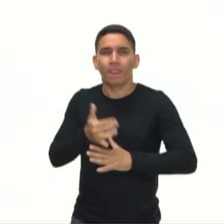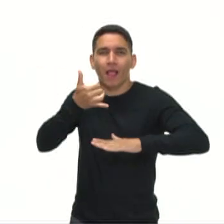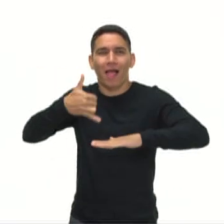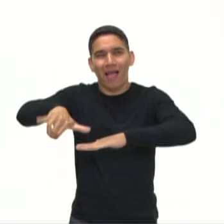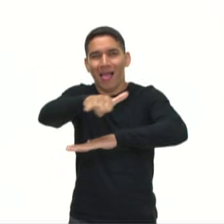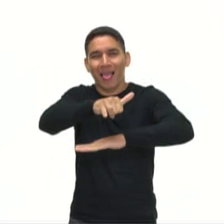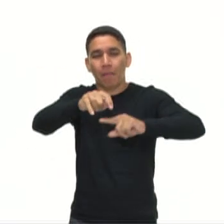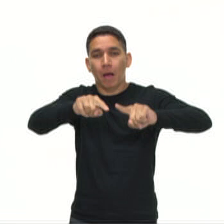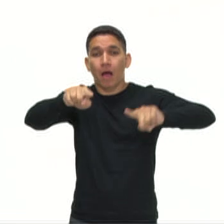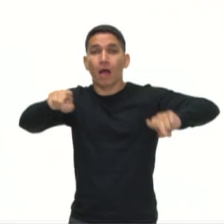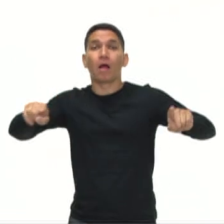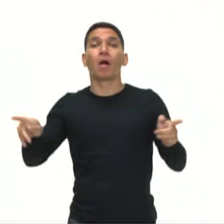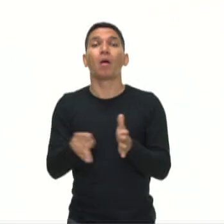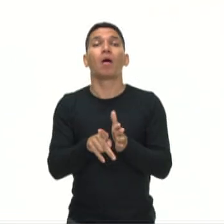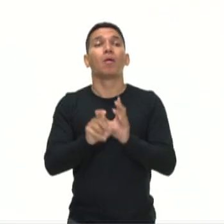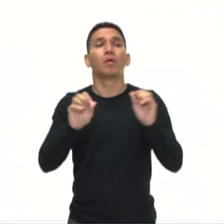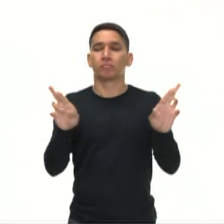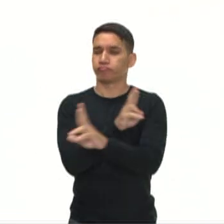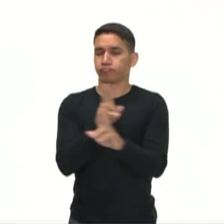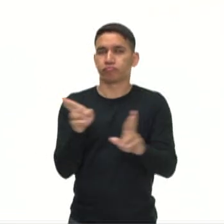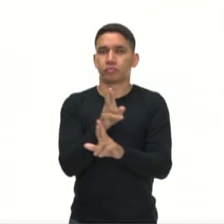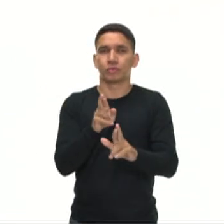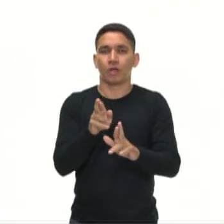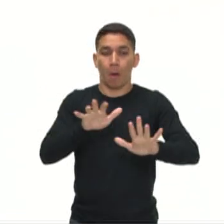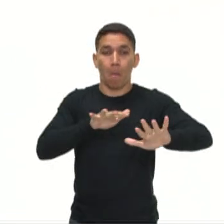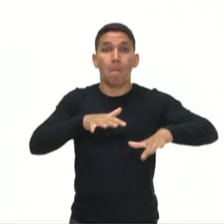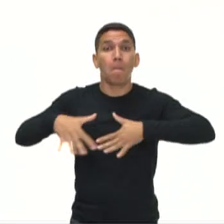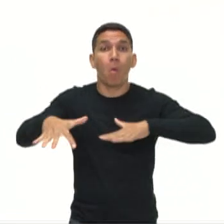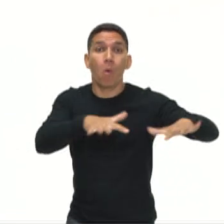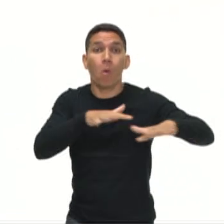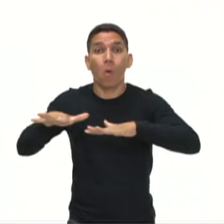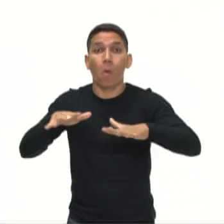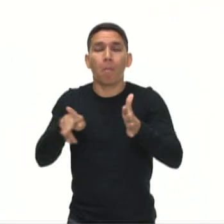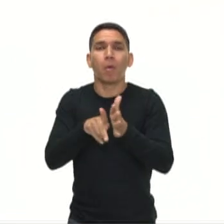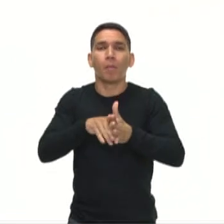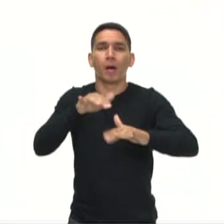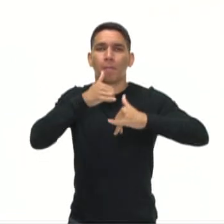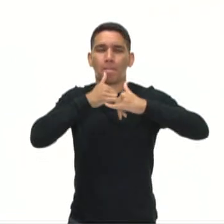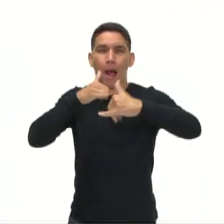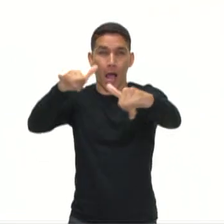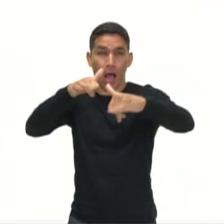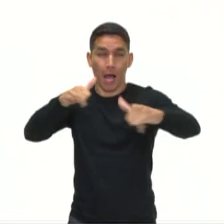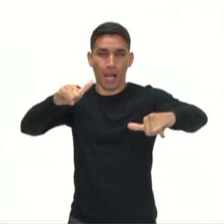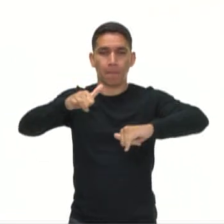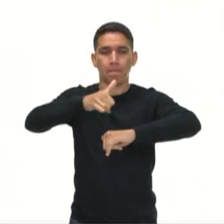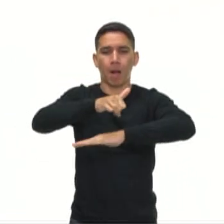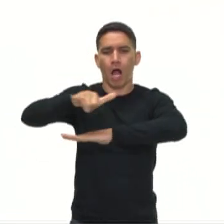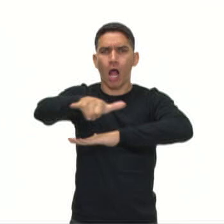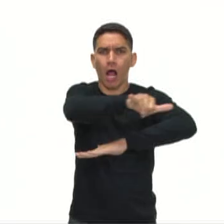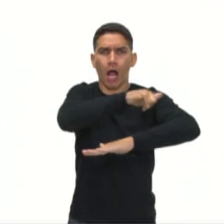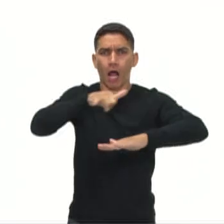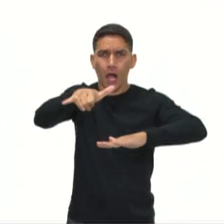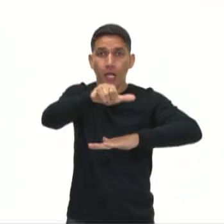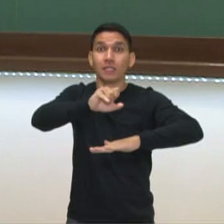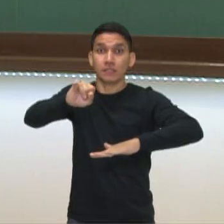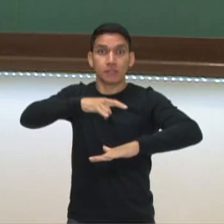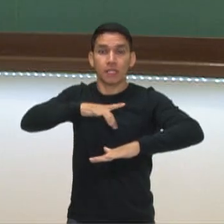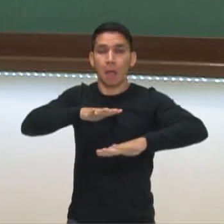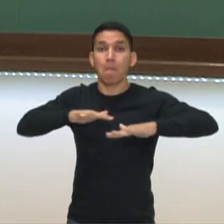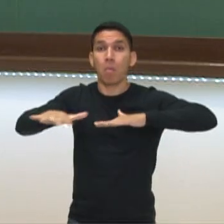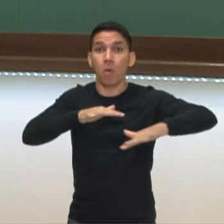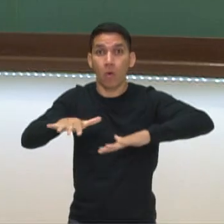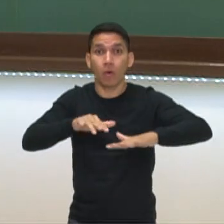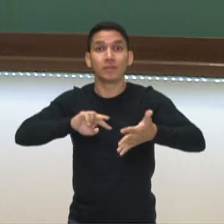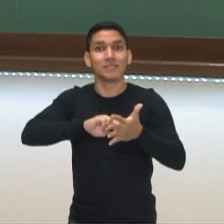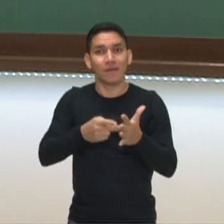se refere a movimento de cargas elétricas. Então, quando essas cargas elétricas têm movimento, o campo elétrico delas está em